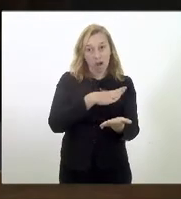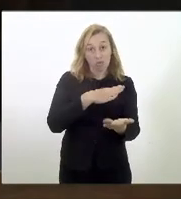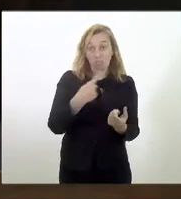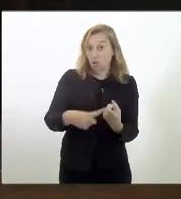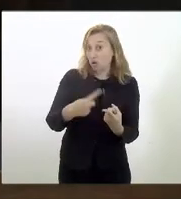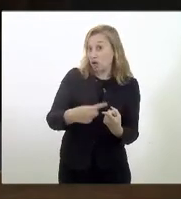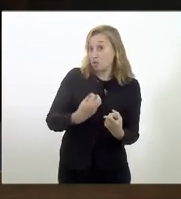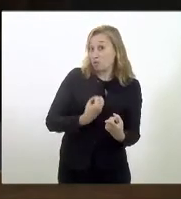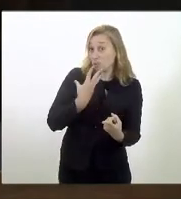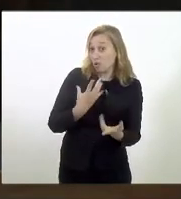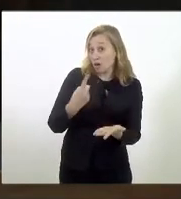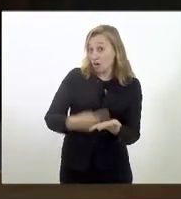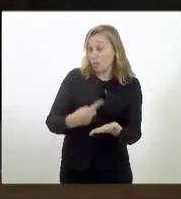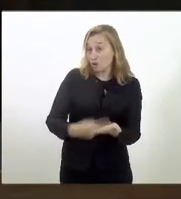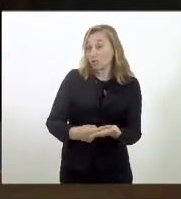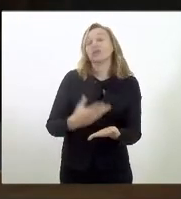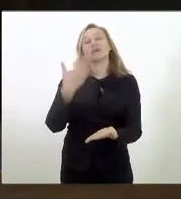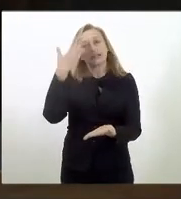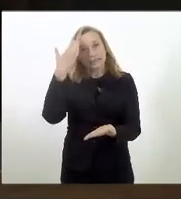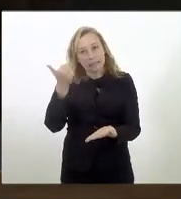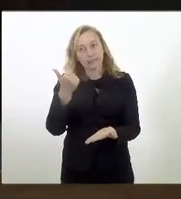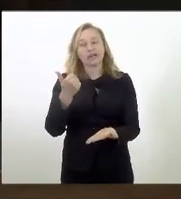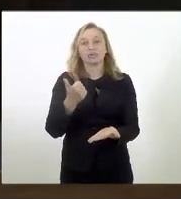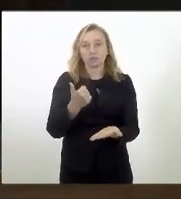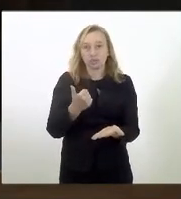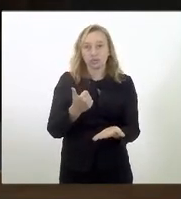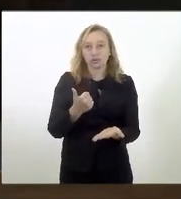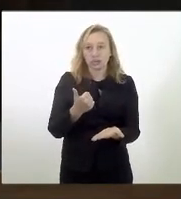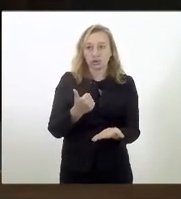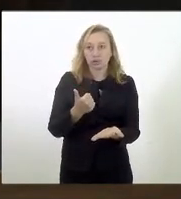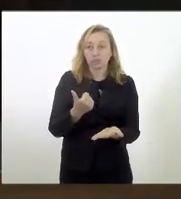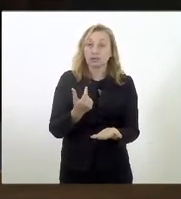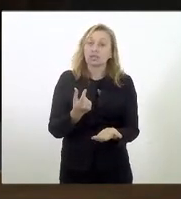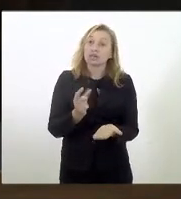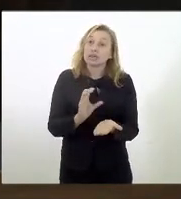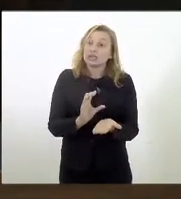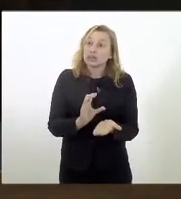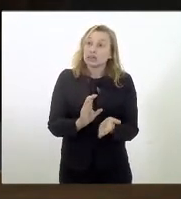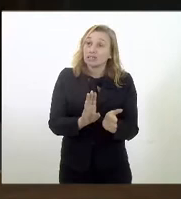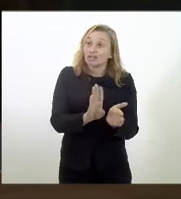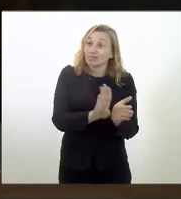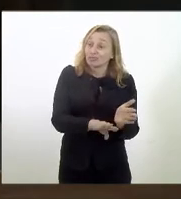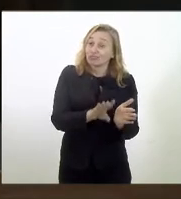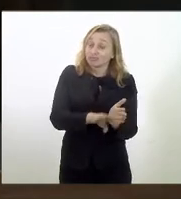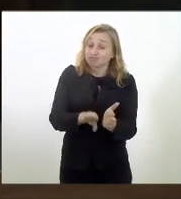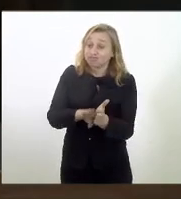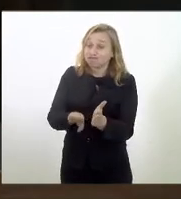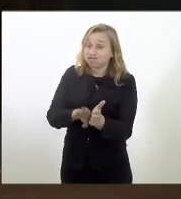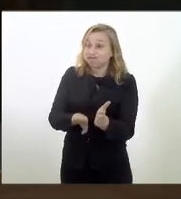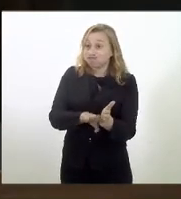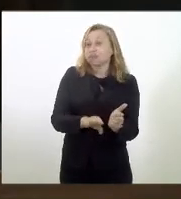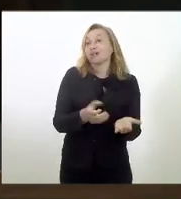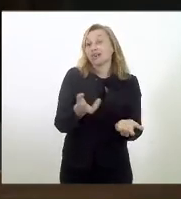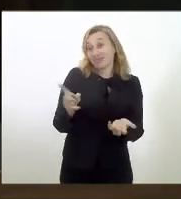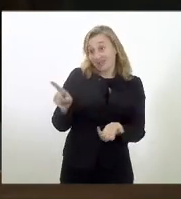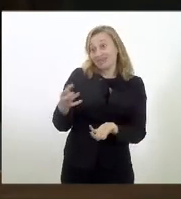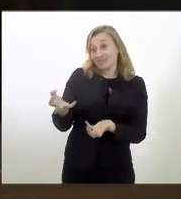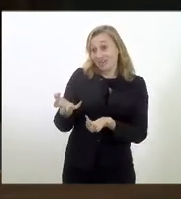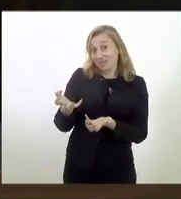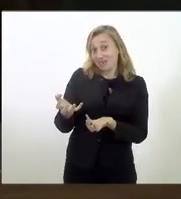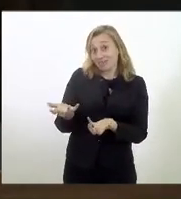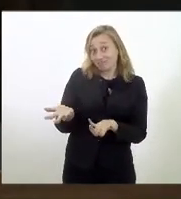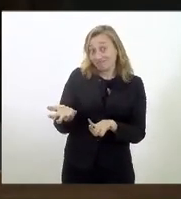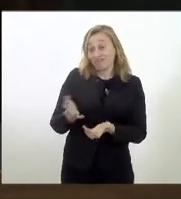gente sabe que o que se impõe é teto de gastos. O que eles querem, que